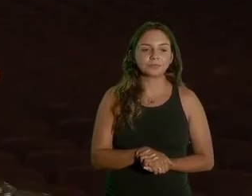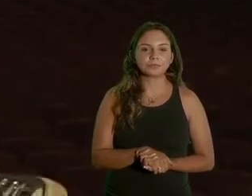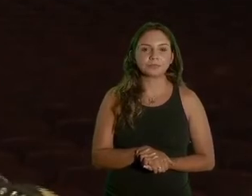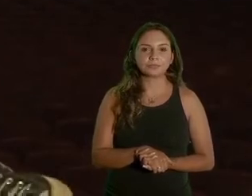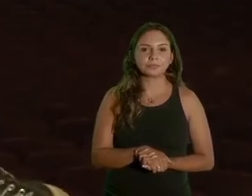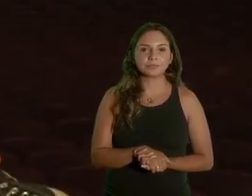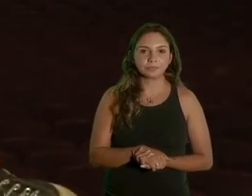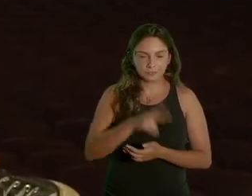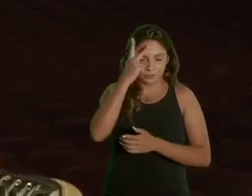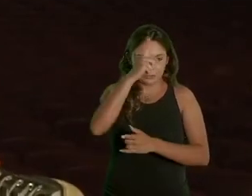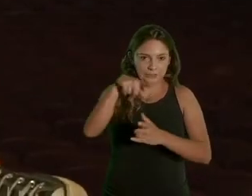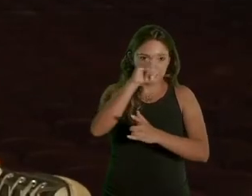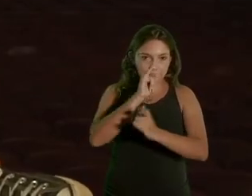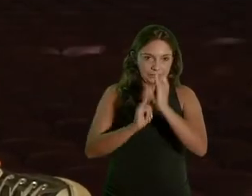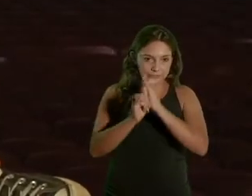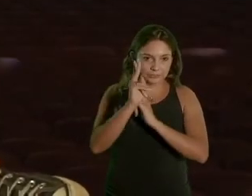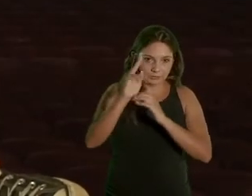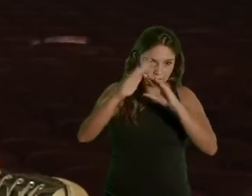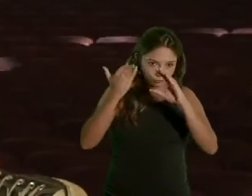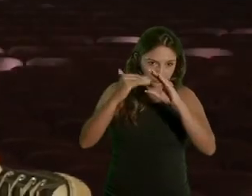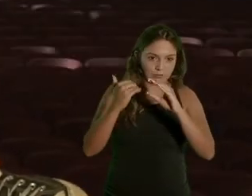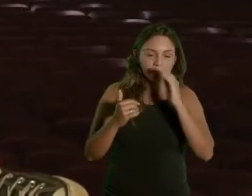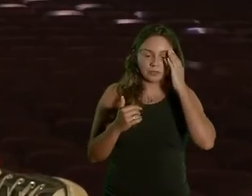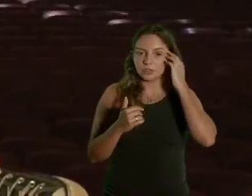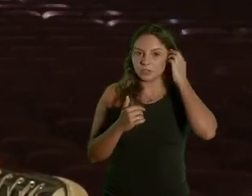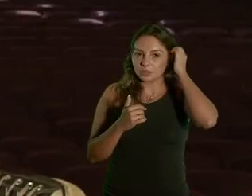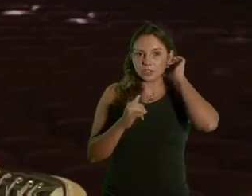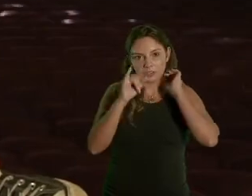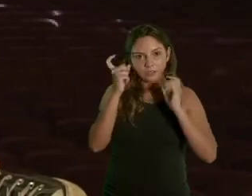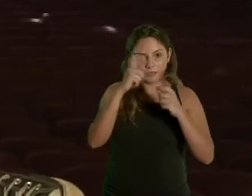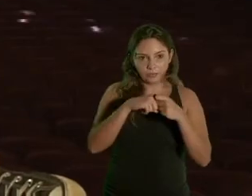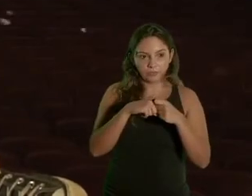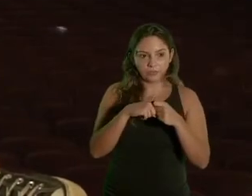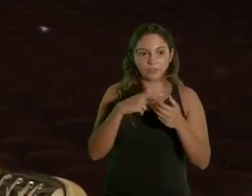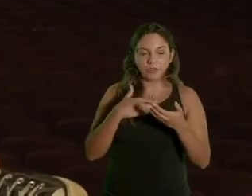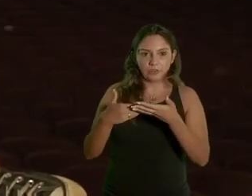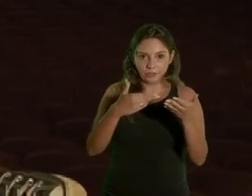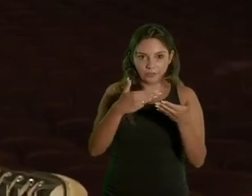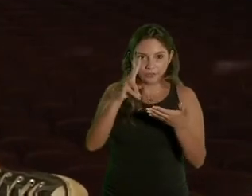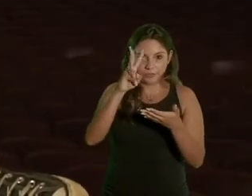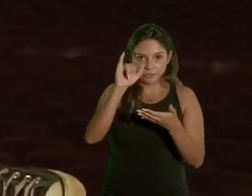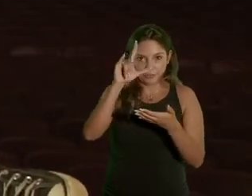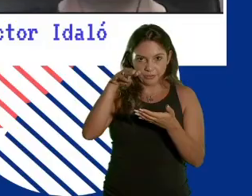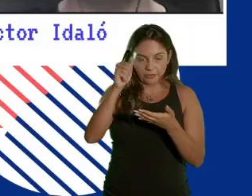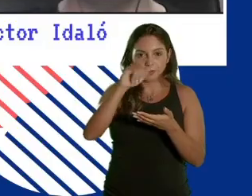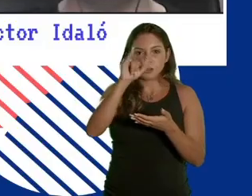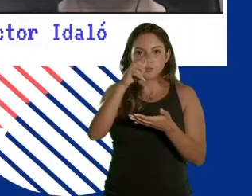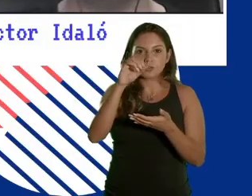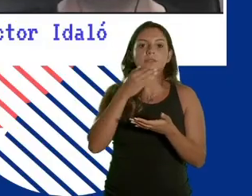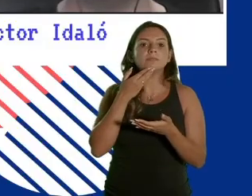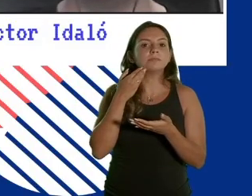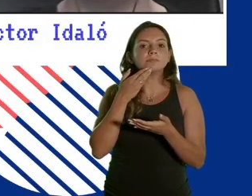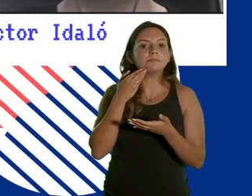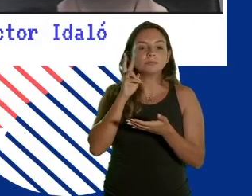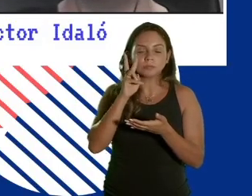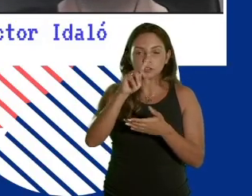da internet, continuem mandando, se der eu volto aqui, mas eu convido a Vilma e o João Vitor a